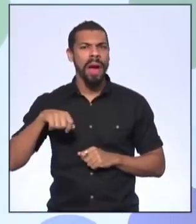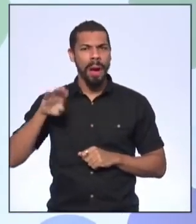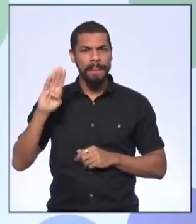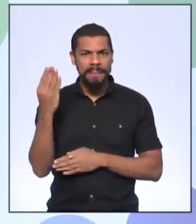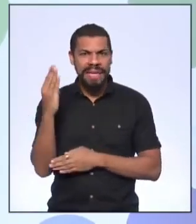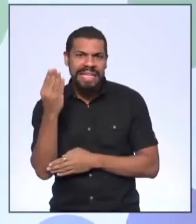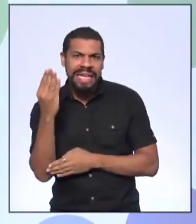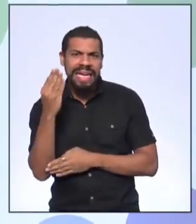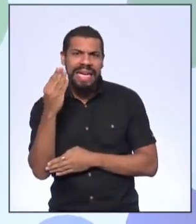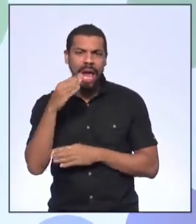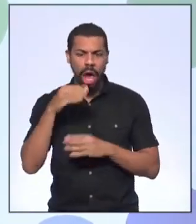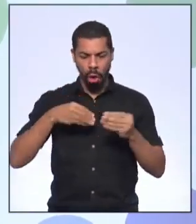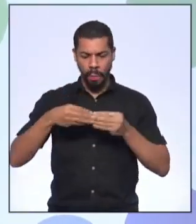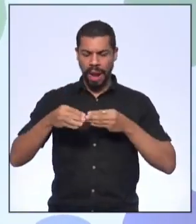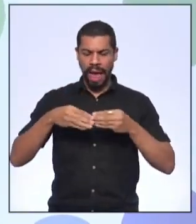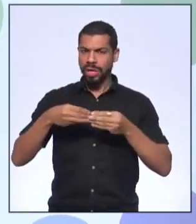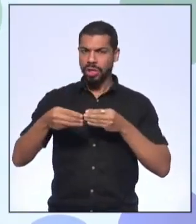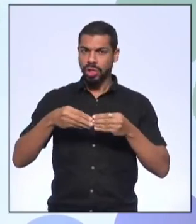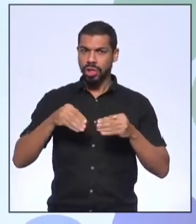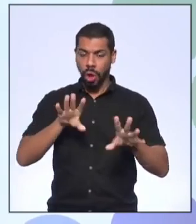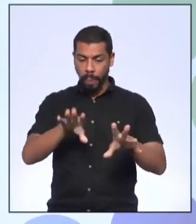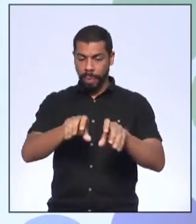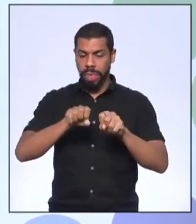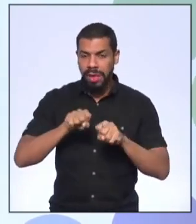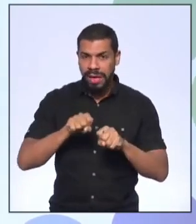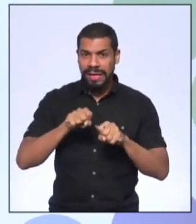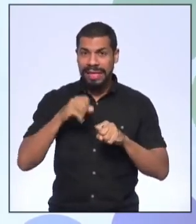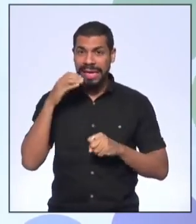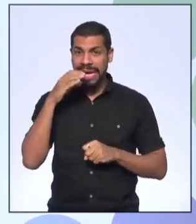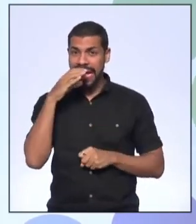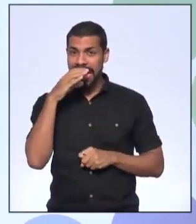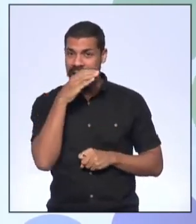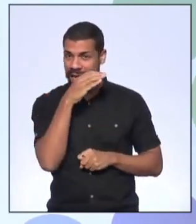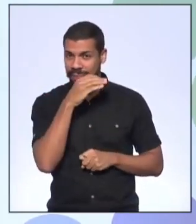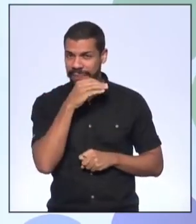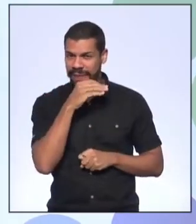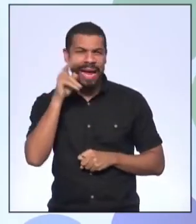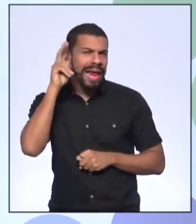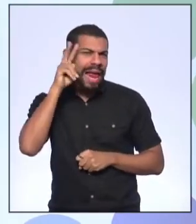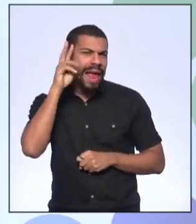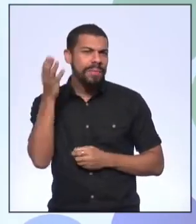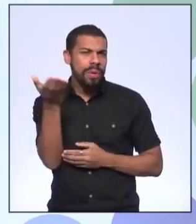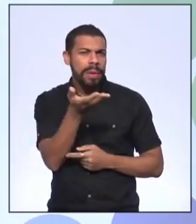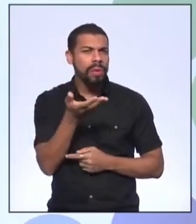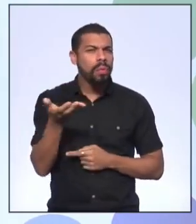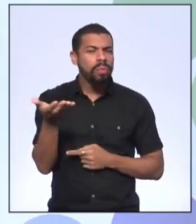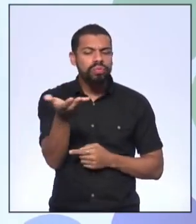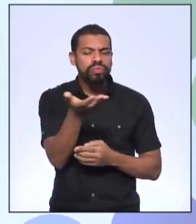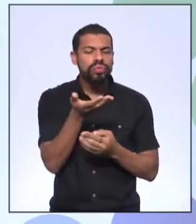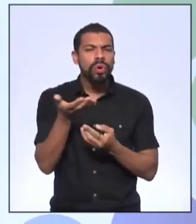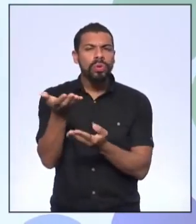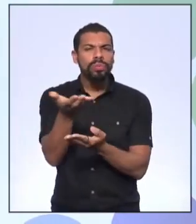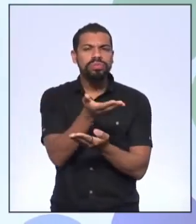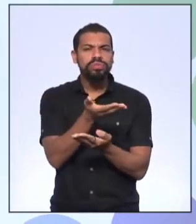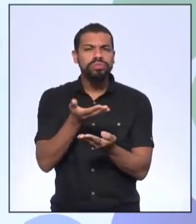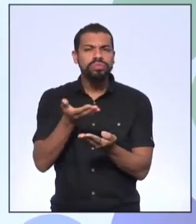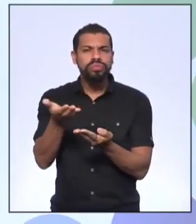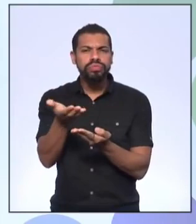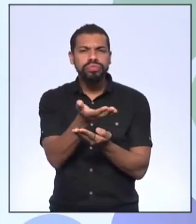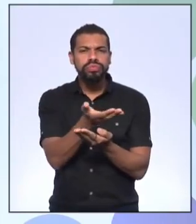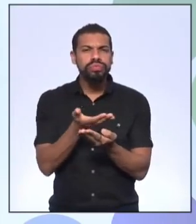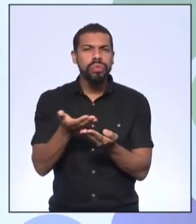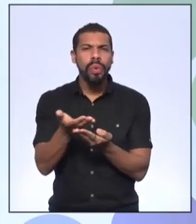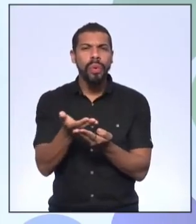conduzir calor para sua mão, né? Você não queima a mão. Tranquilo? E do micro-ondas, pessoal, lembra lá, você põe lá a comida lá no micro-ondas, certo?